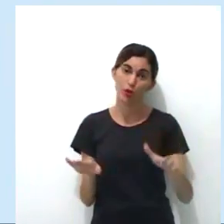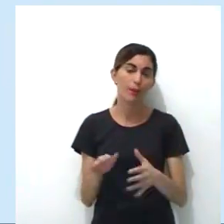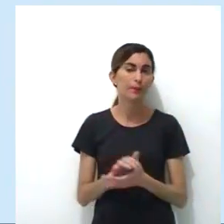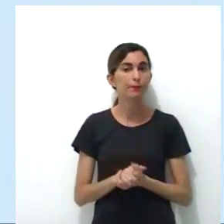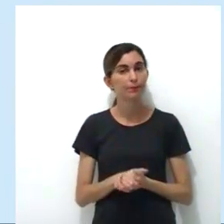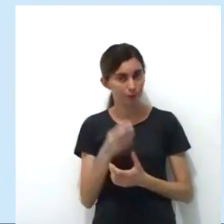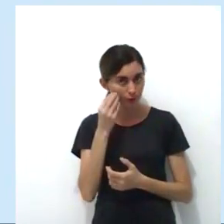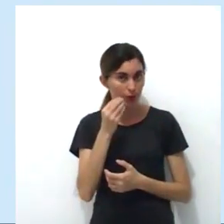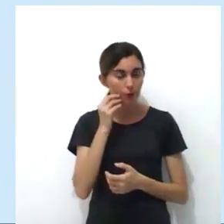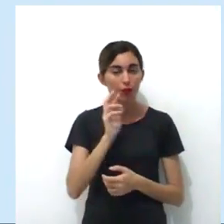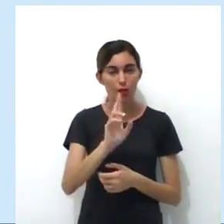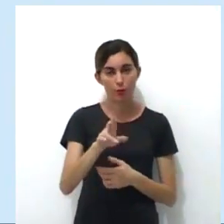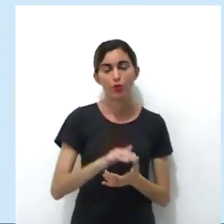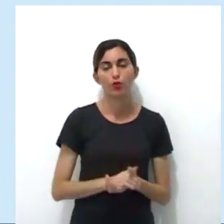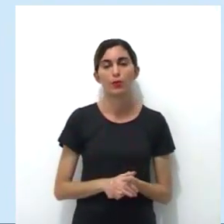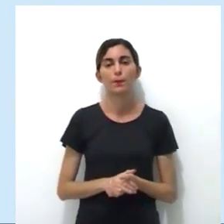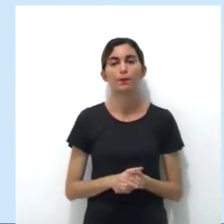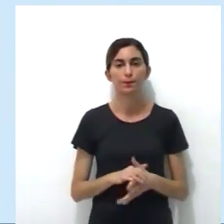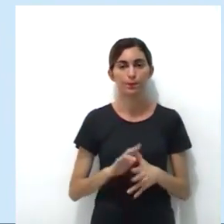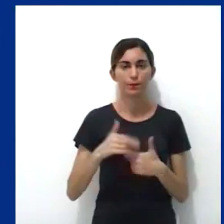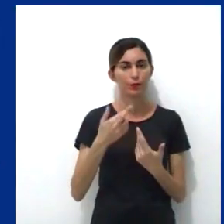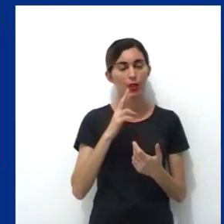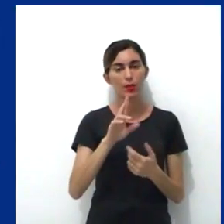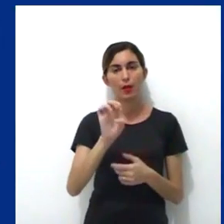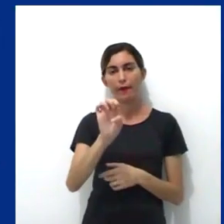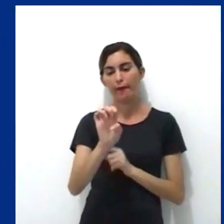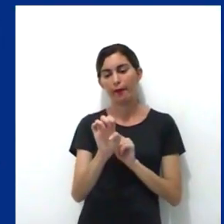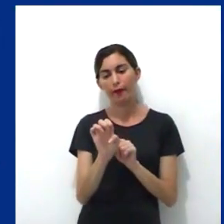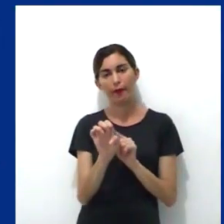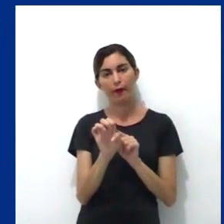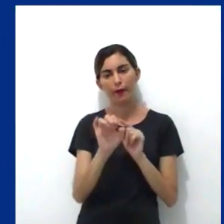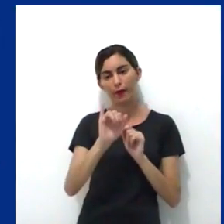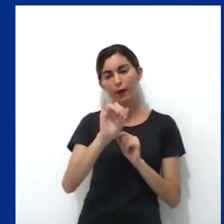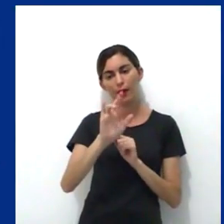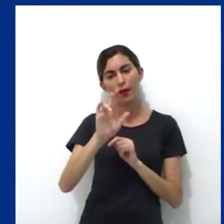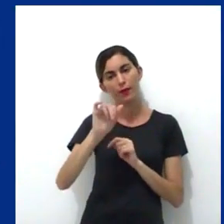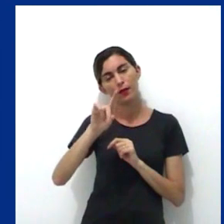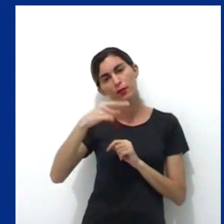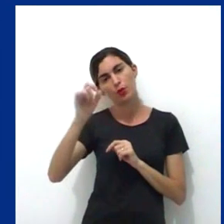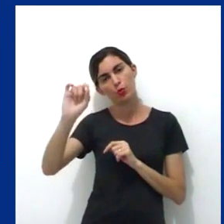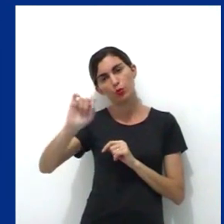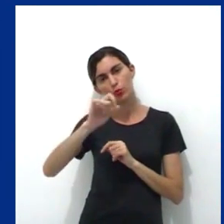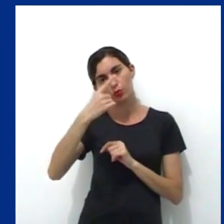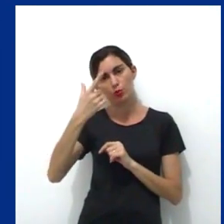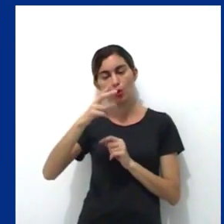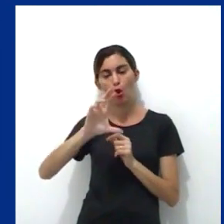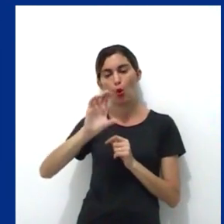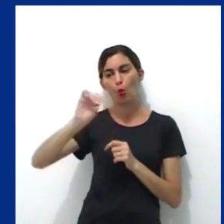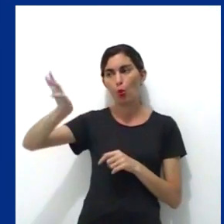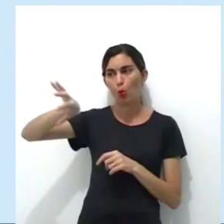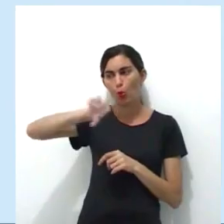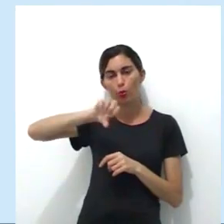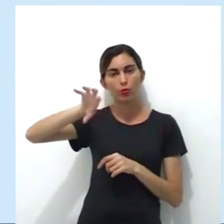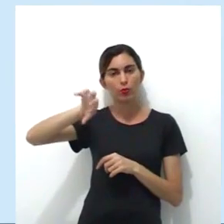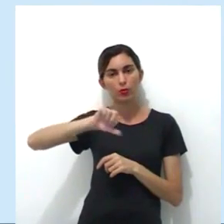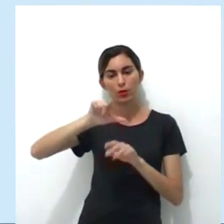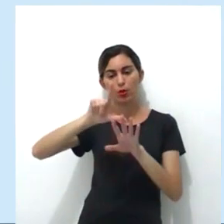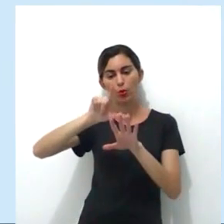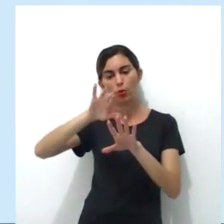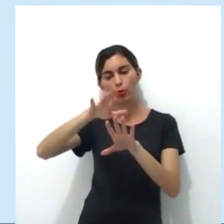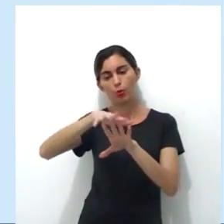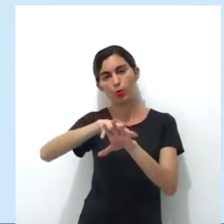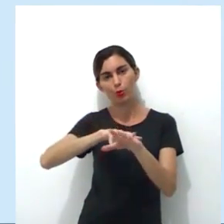eu estou falando no processo de irradiação. Só tem duas alternativas que falam em irradiação, que é a letra D e a